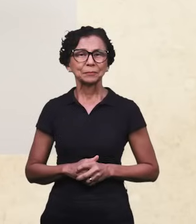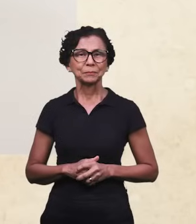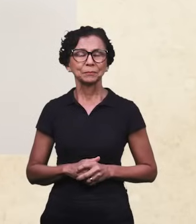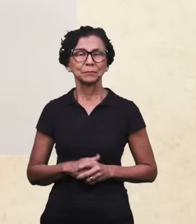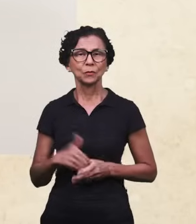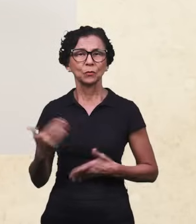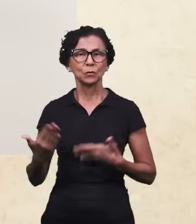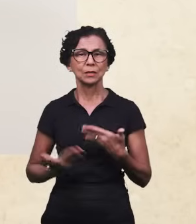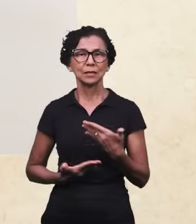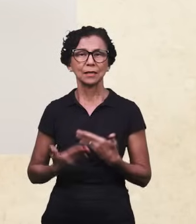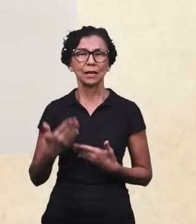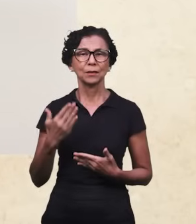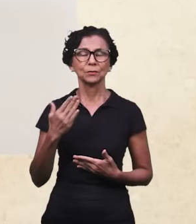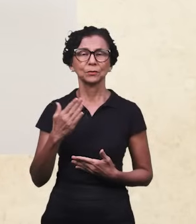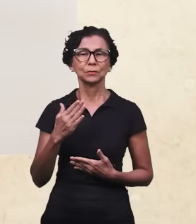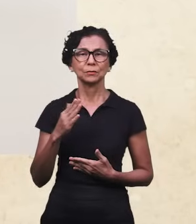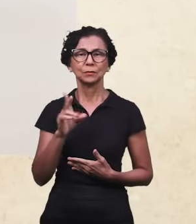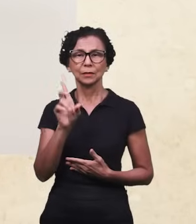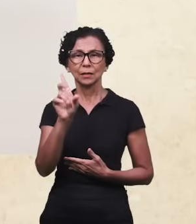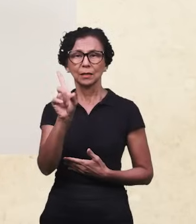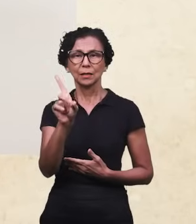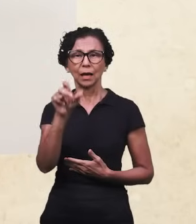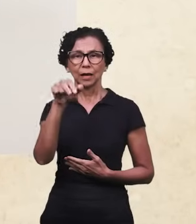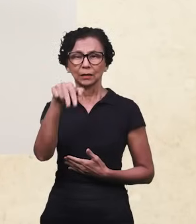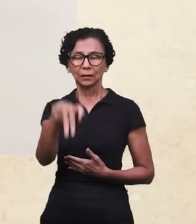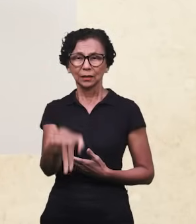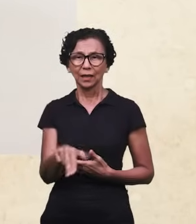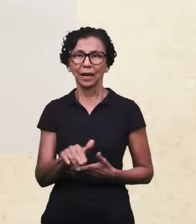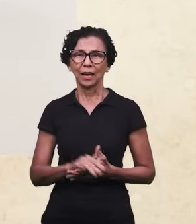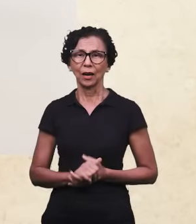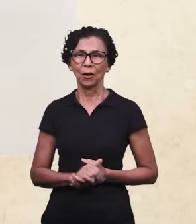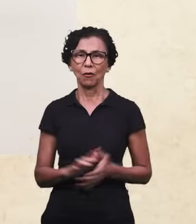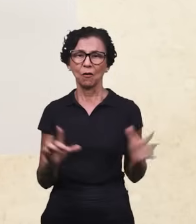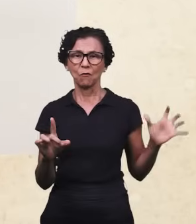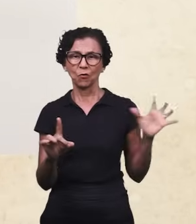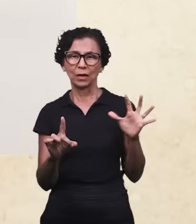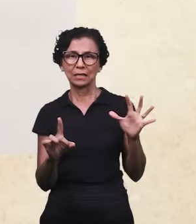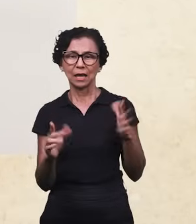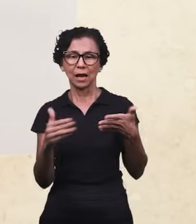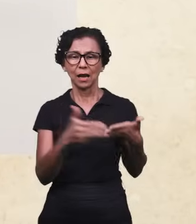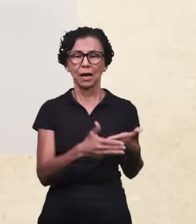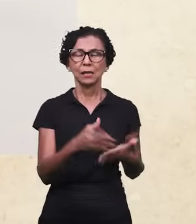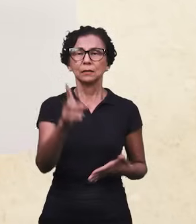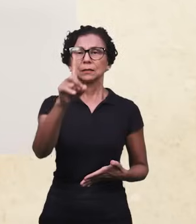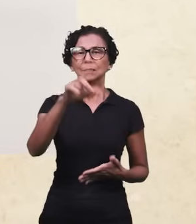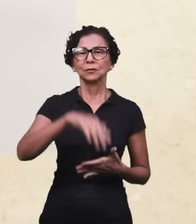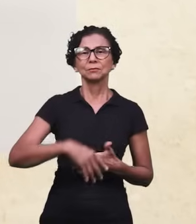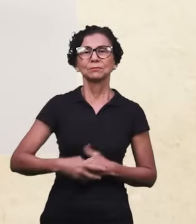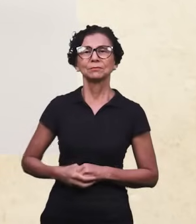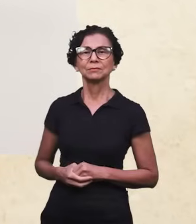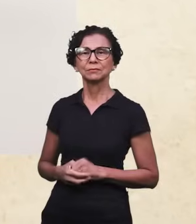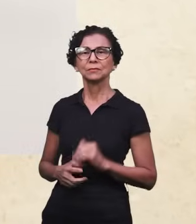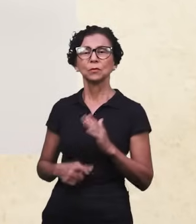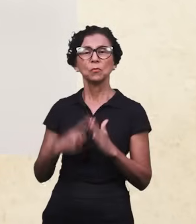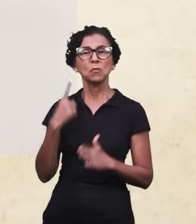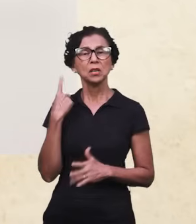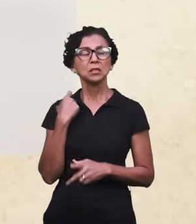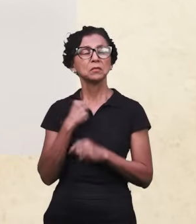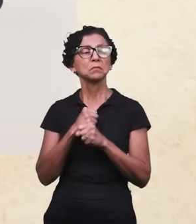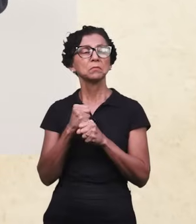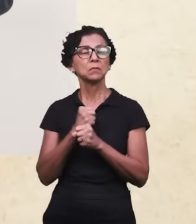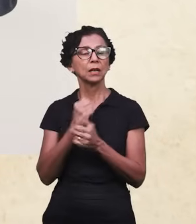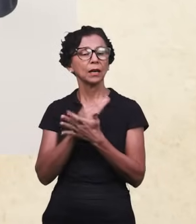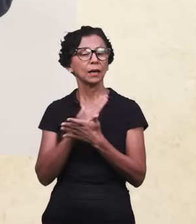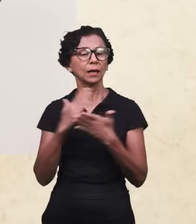foi influenciador, ele não se deixou levar. Os reis passaram, um ano passou, uma nova